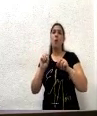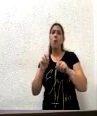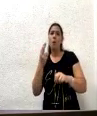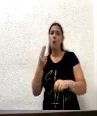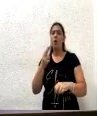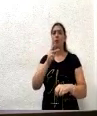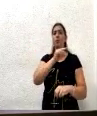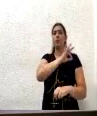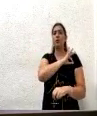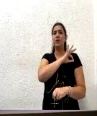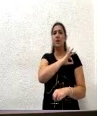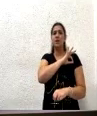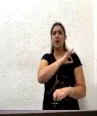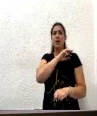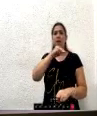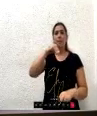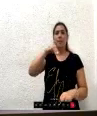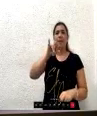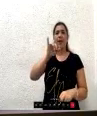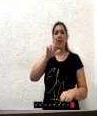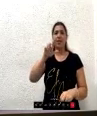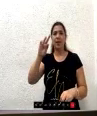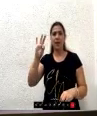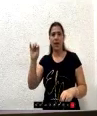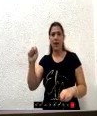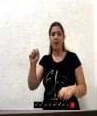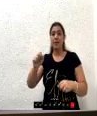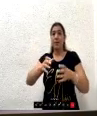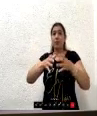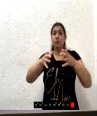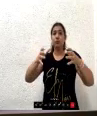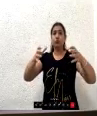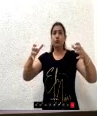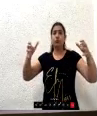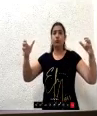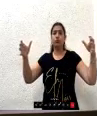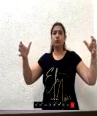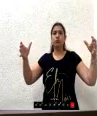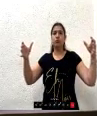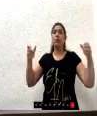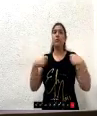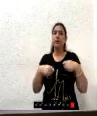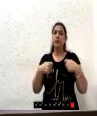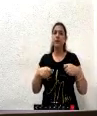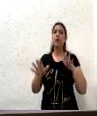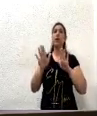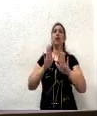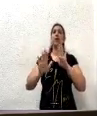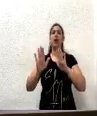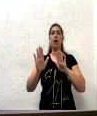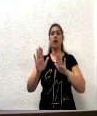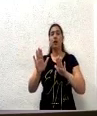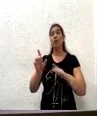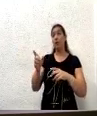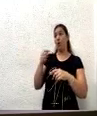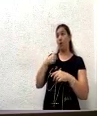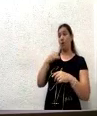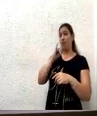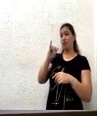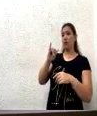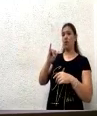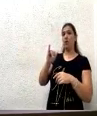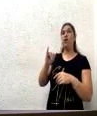civil, mas não, a coisa está tomando um tamanho que não está. Então, presidente, é válido